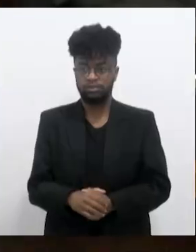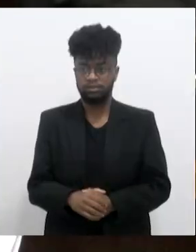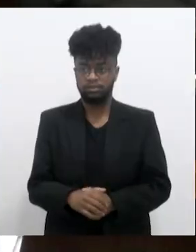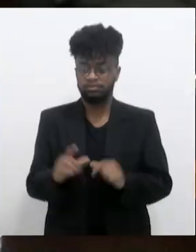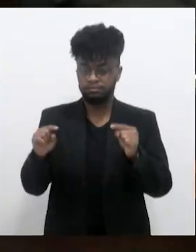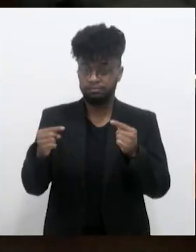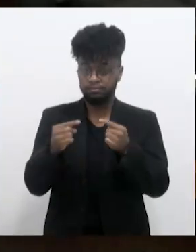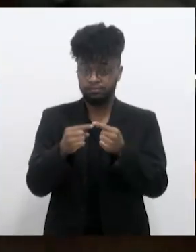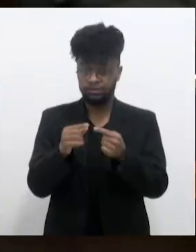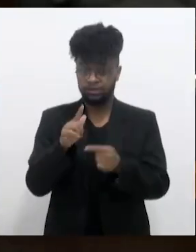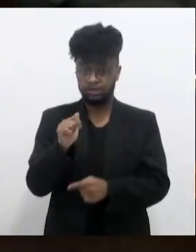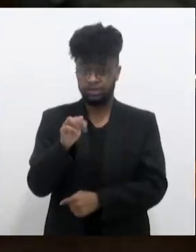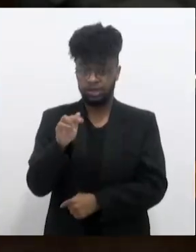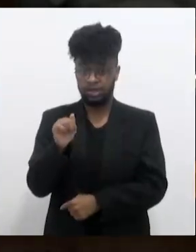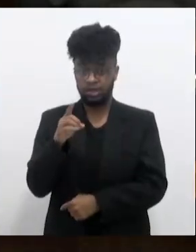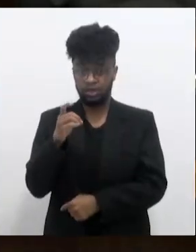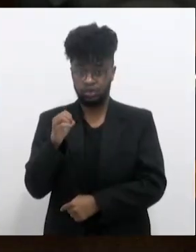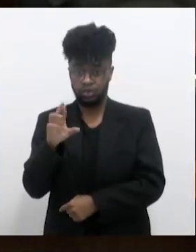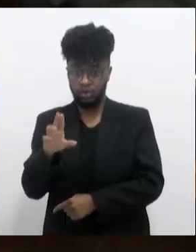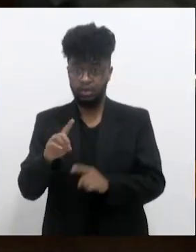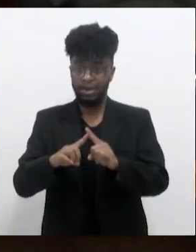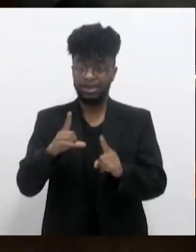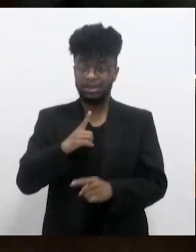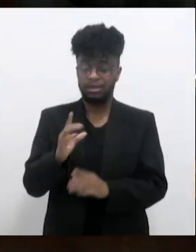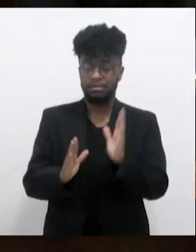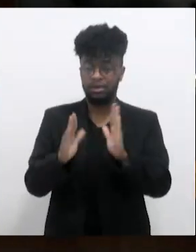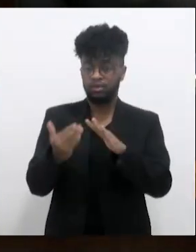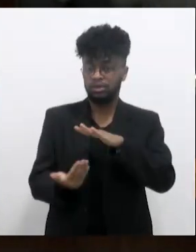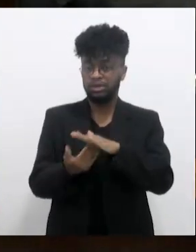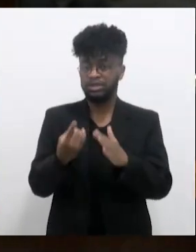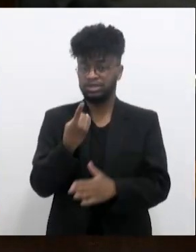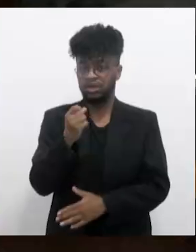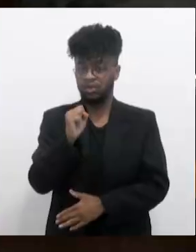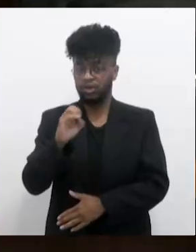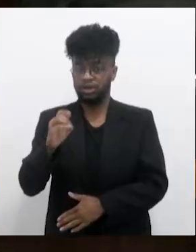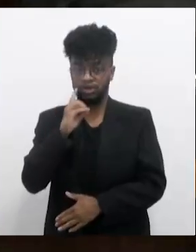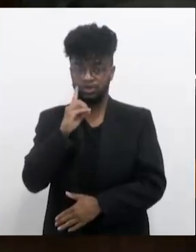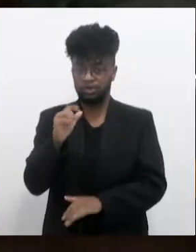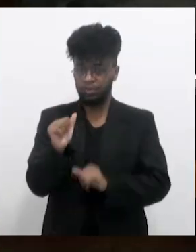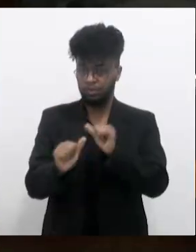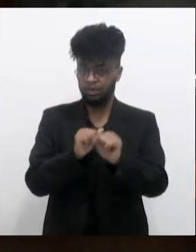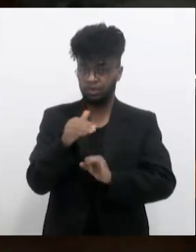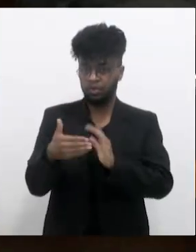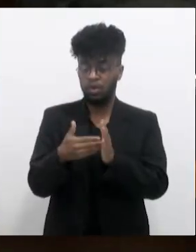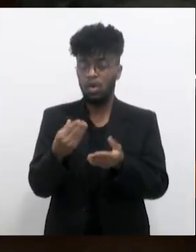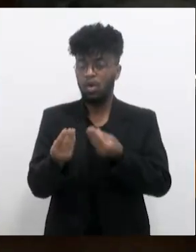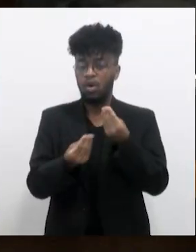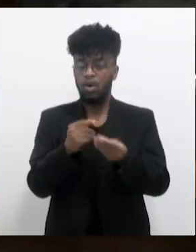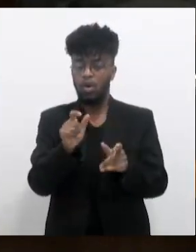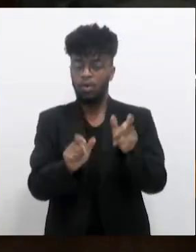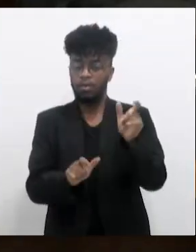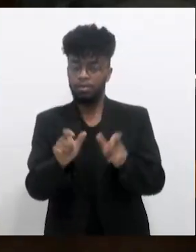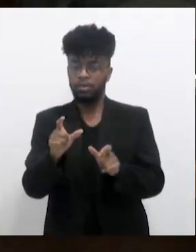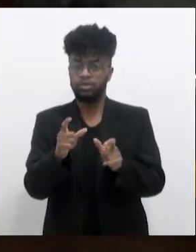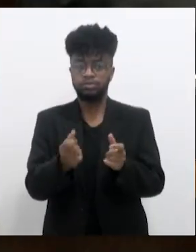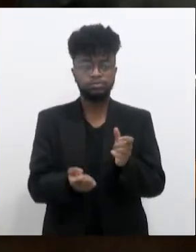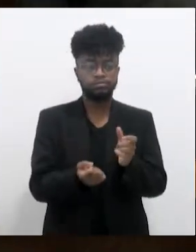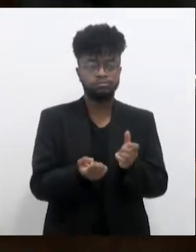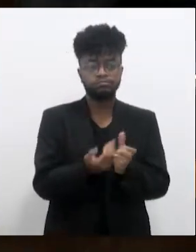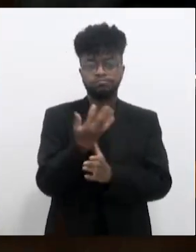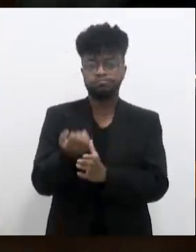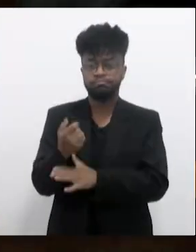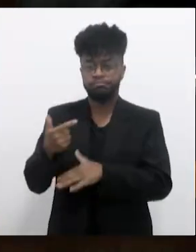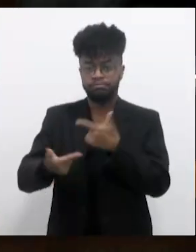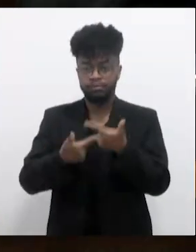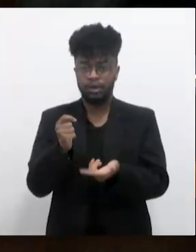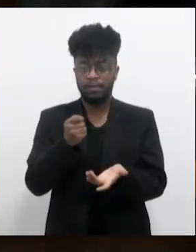esse tipo de gerador. Aí você tem 180 dias para mudar tudo. Como é que esse empresário que gera emprego, que